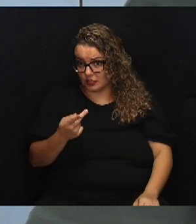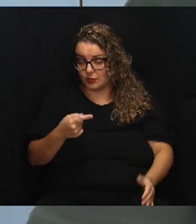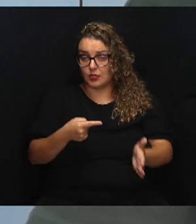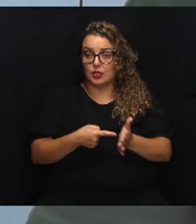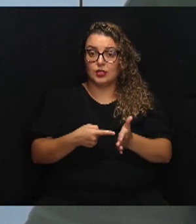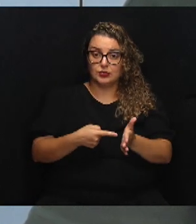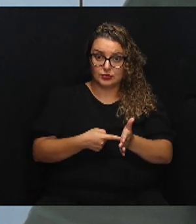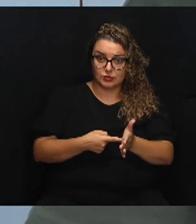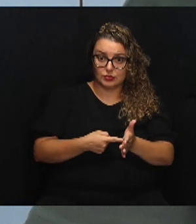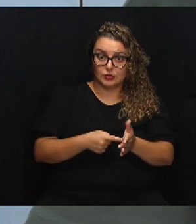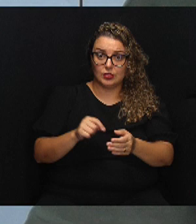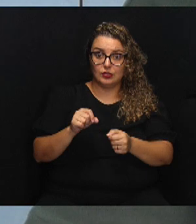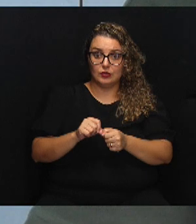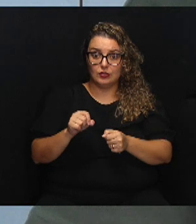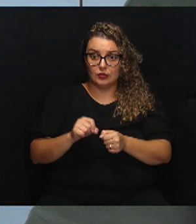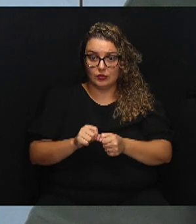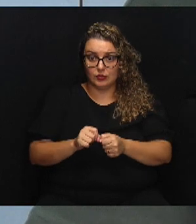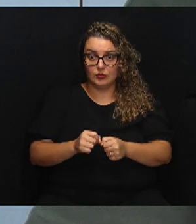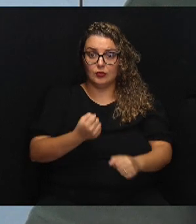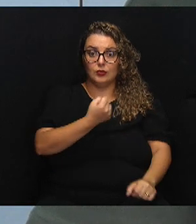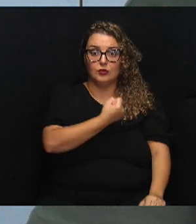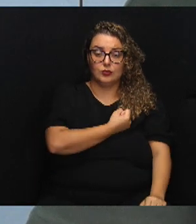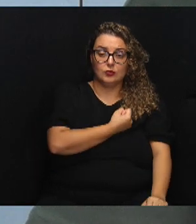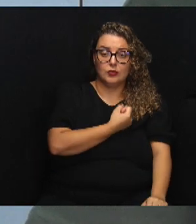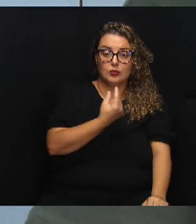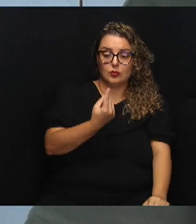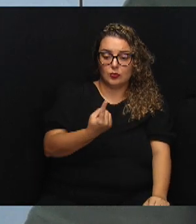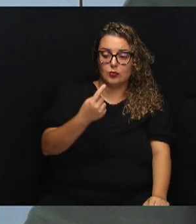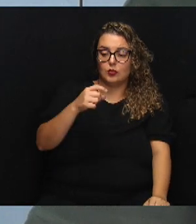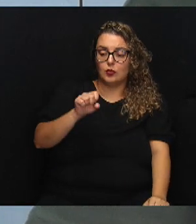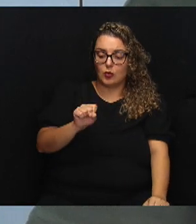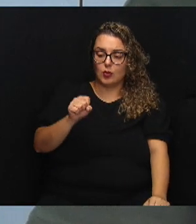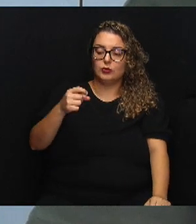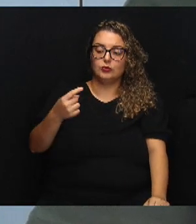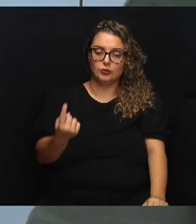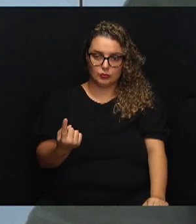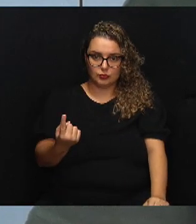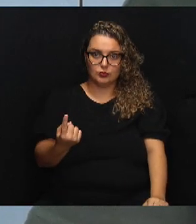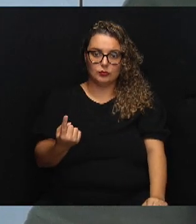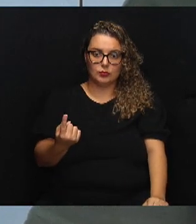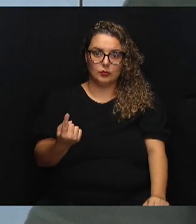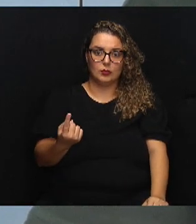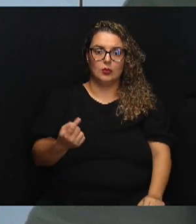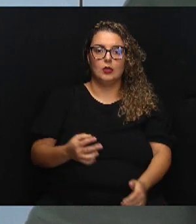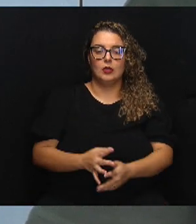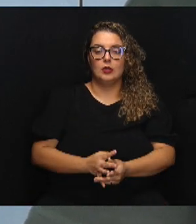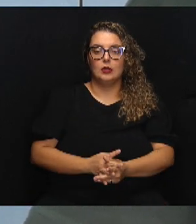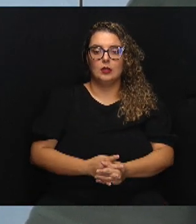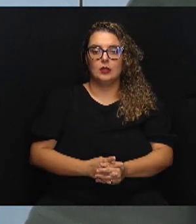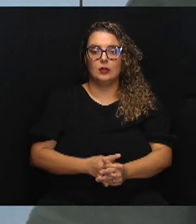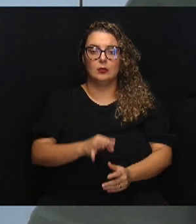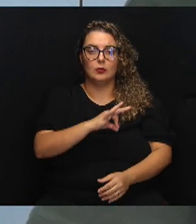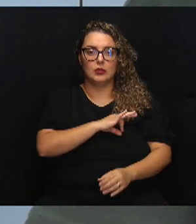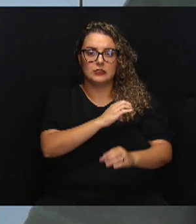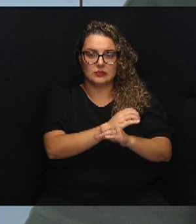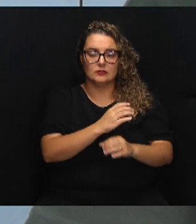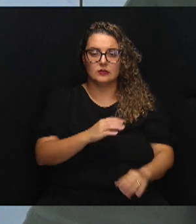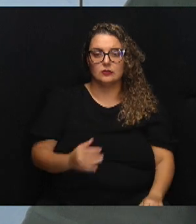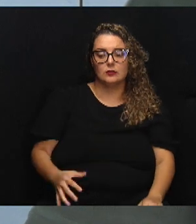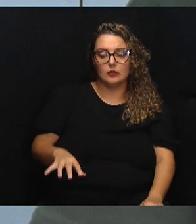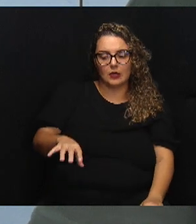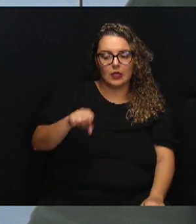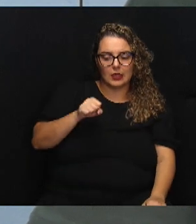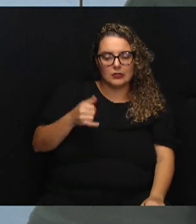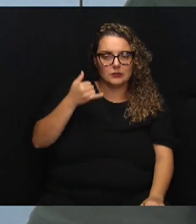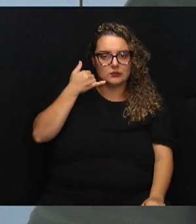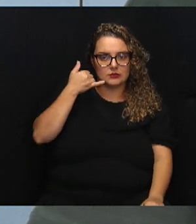é feita mediante o número 181, onde é acatada ali na Polícia Civil essa denúncia, e com